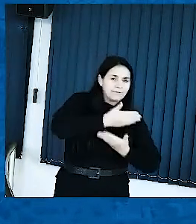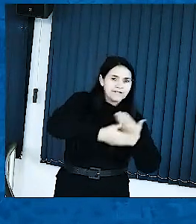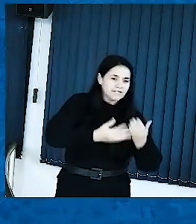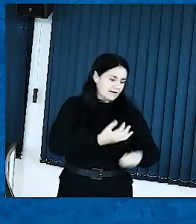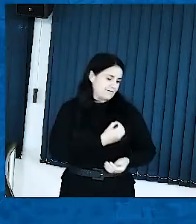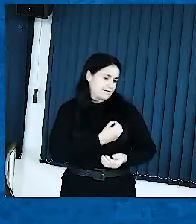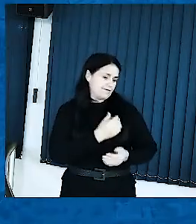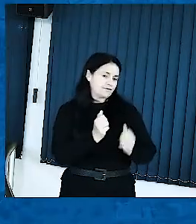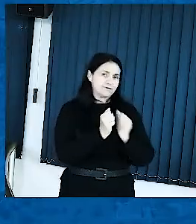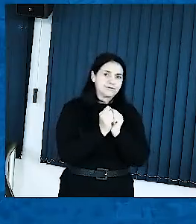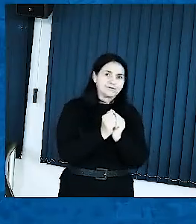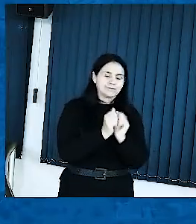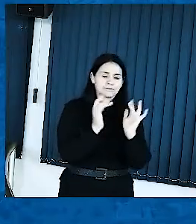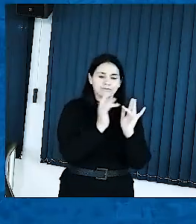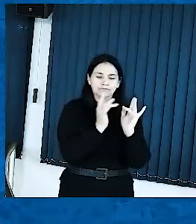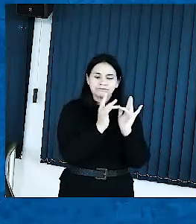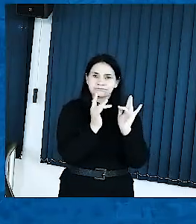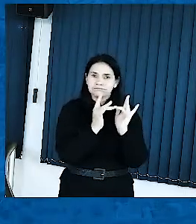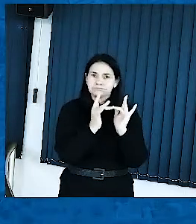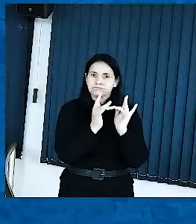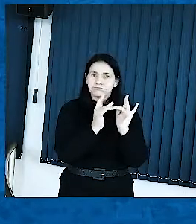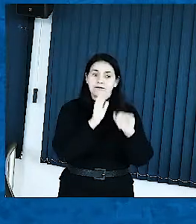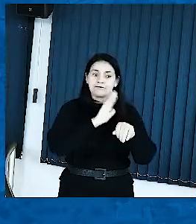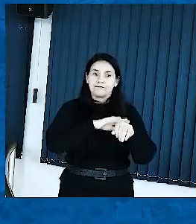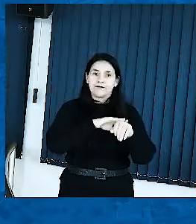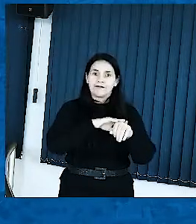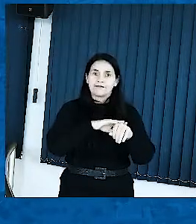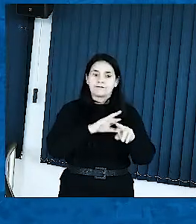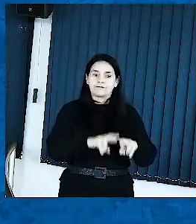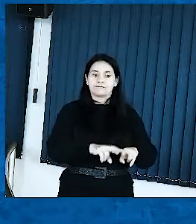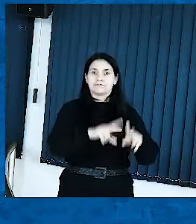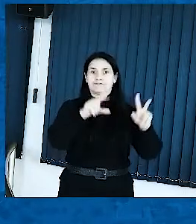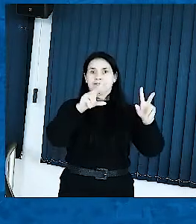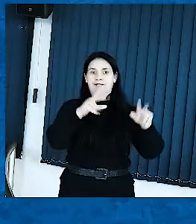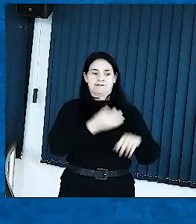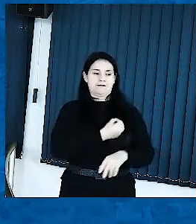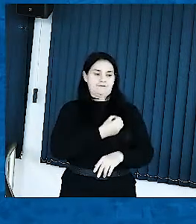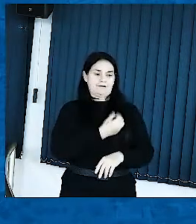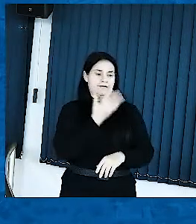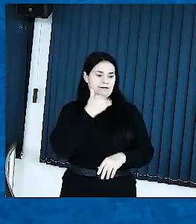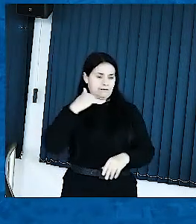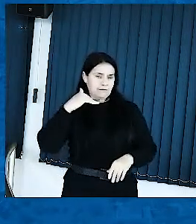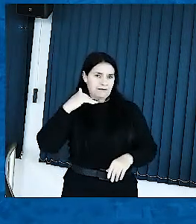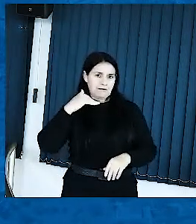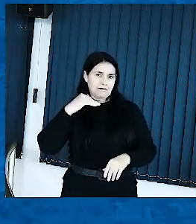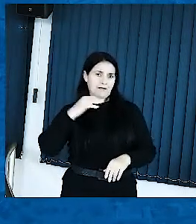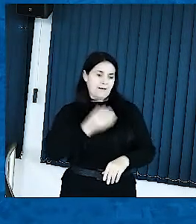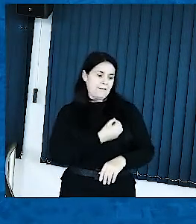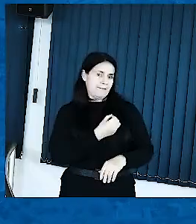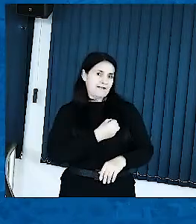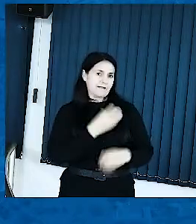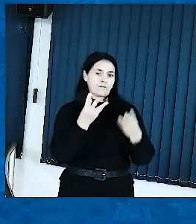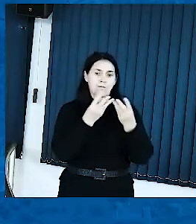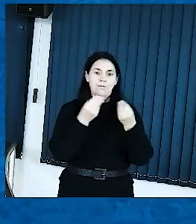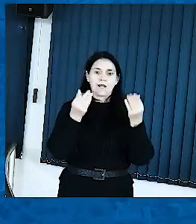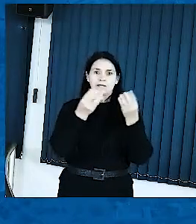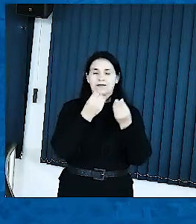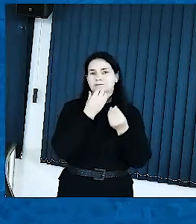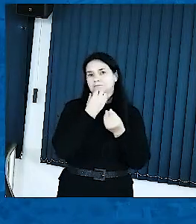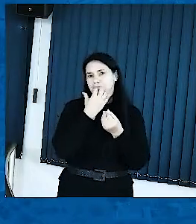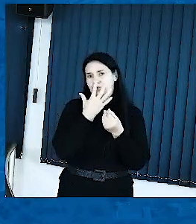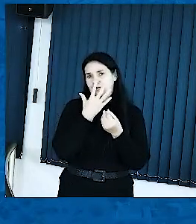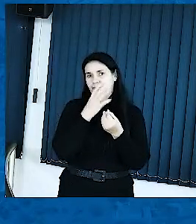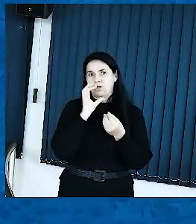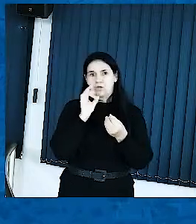faz toda a diferença na vida dessas crianças. Presença de qualidade, não precisa ser integral, que